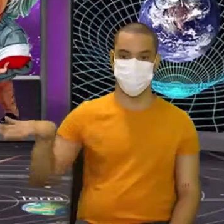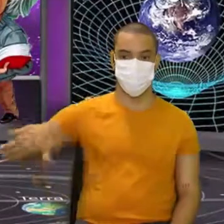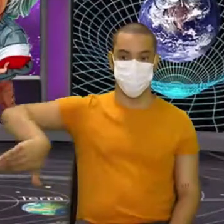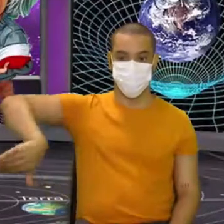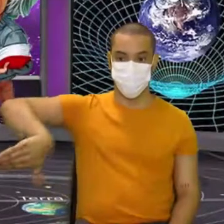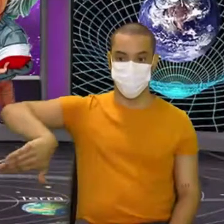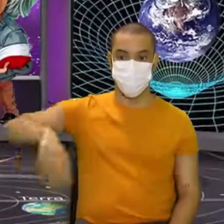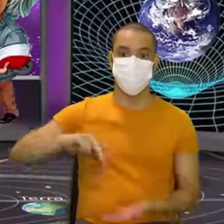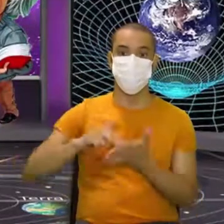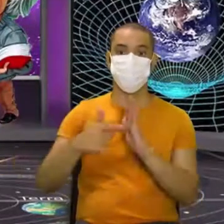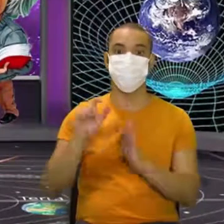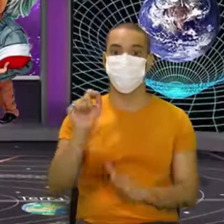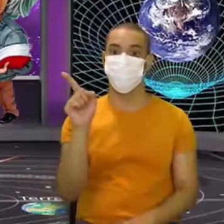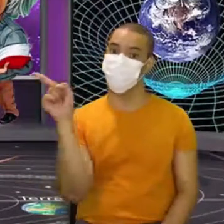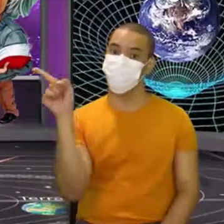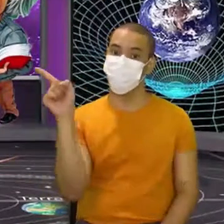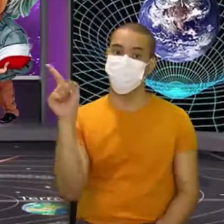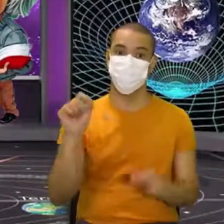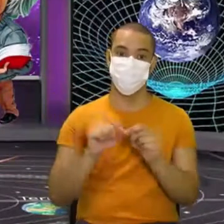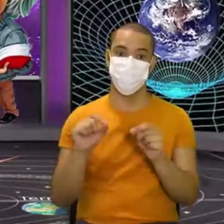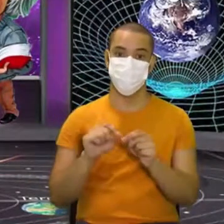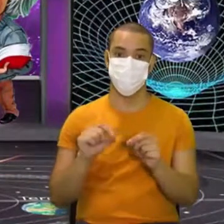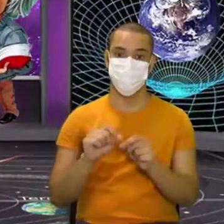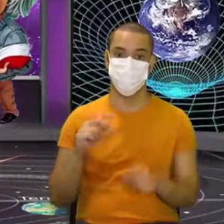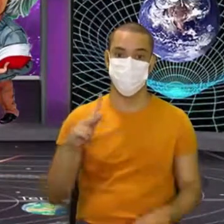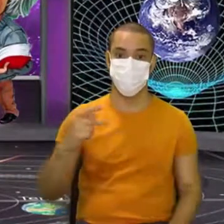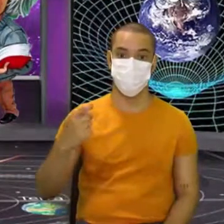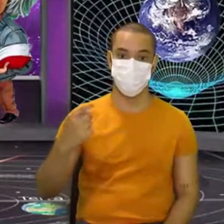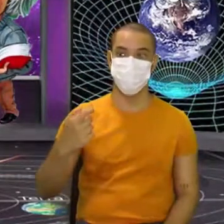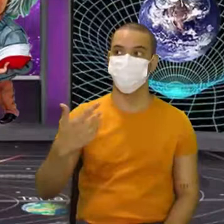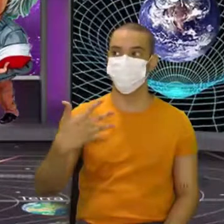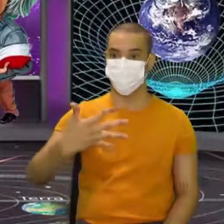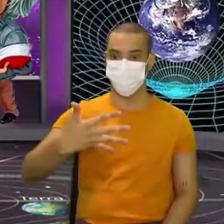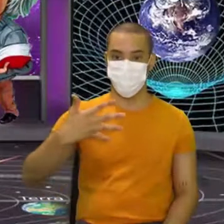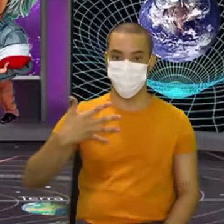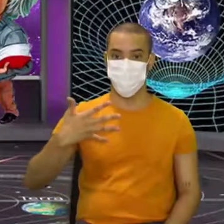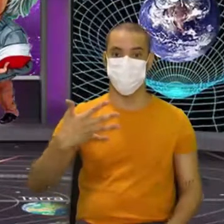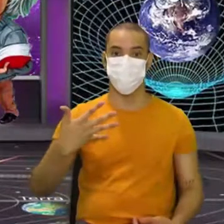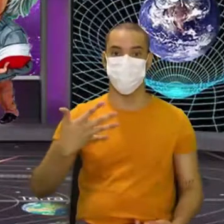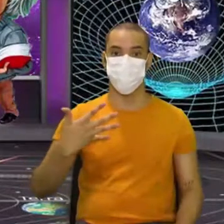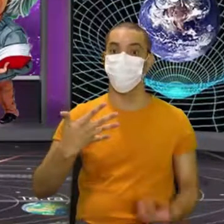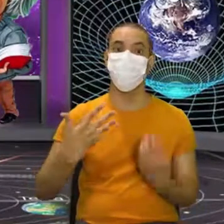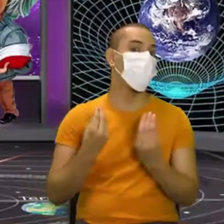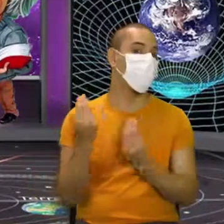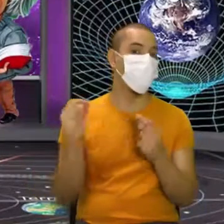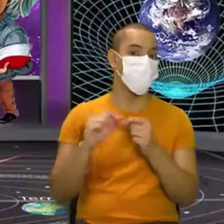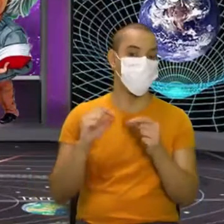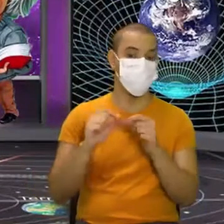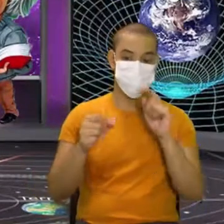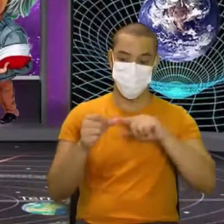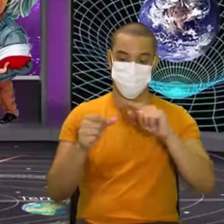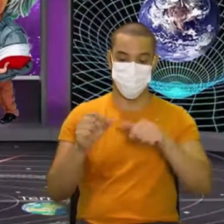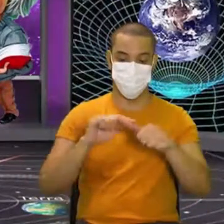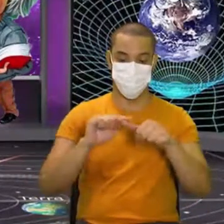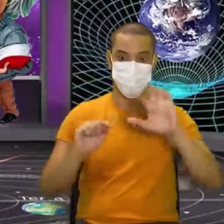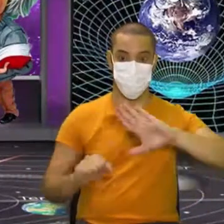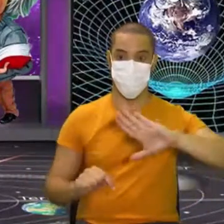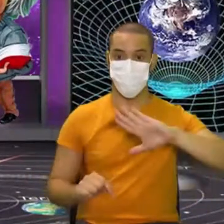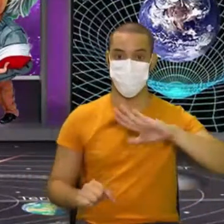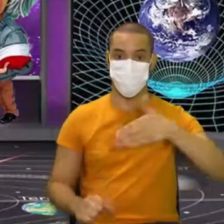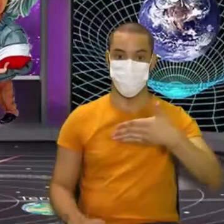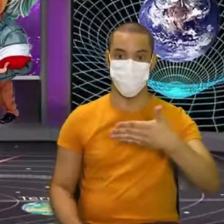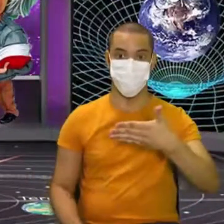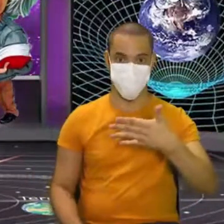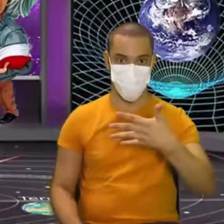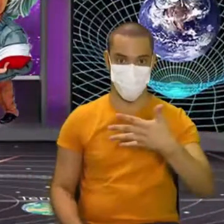baixo então o que que acontece vai sair que seria a palmada né só quer o contrário Então